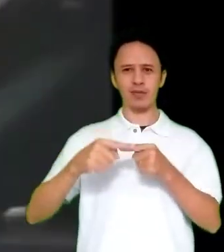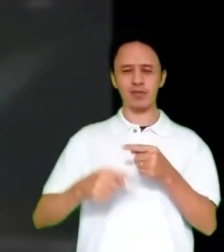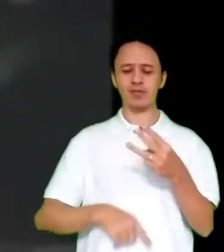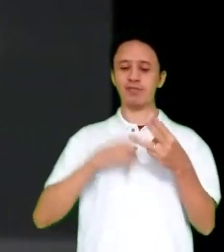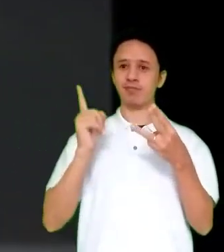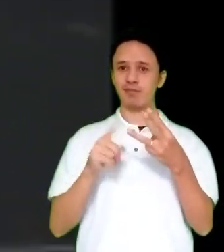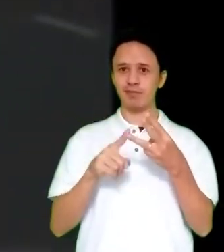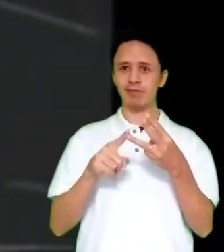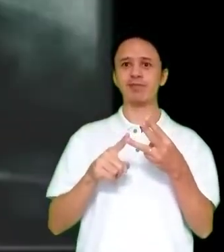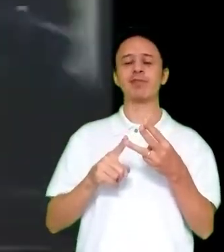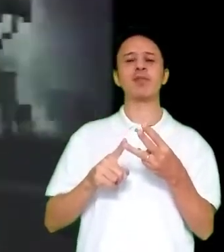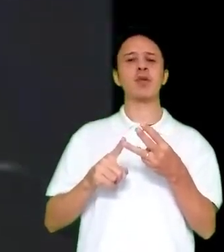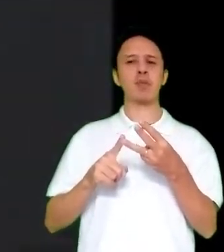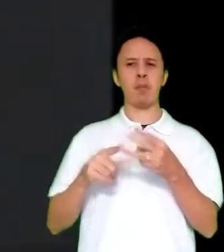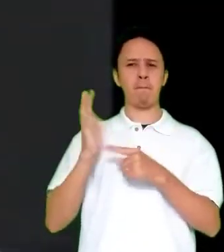vapor.